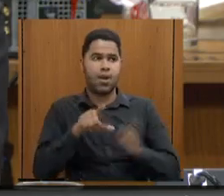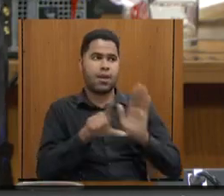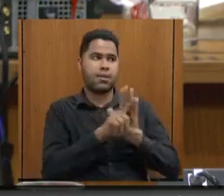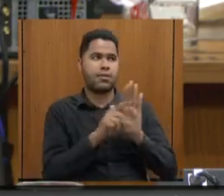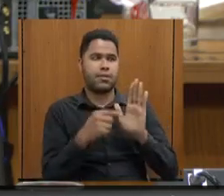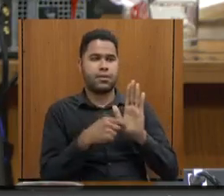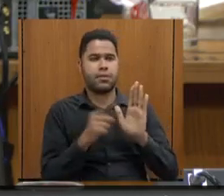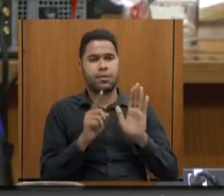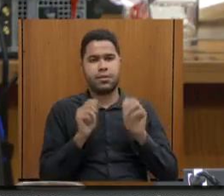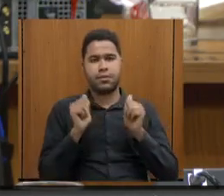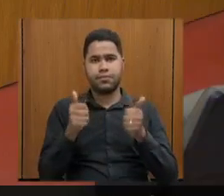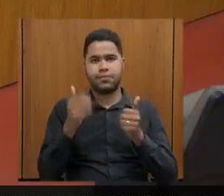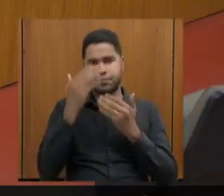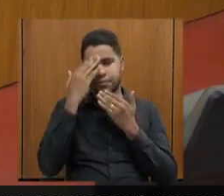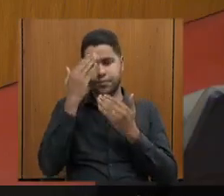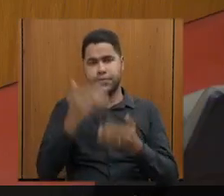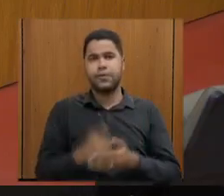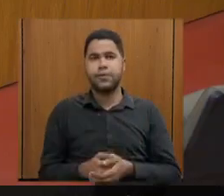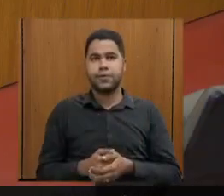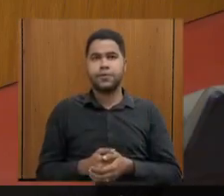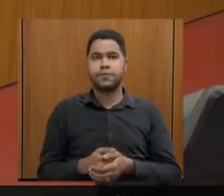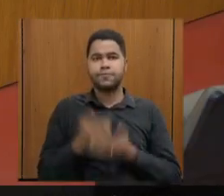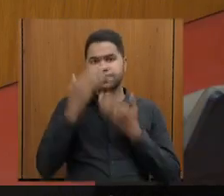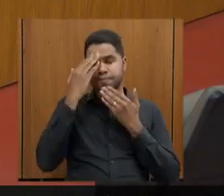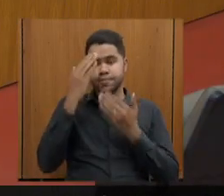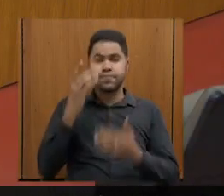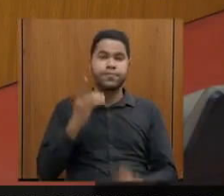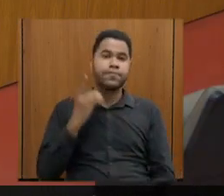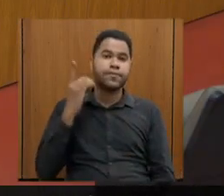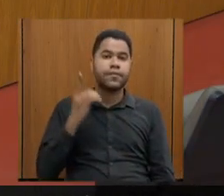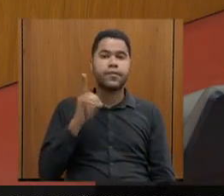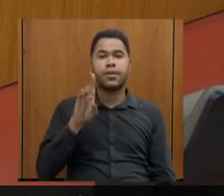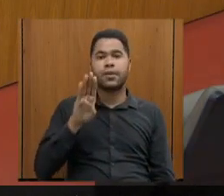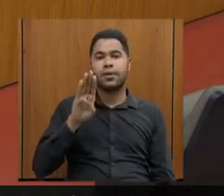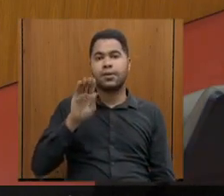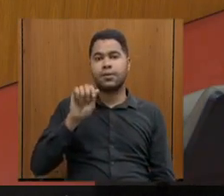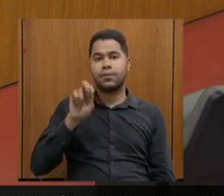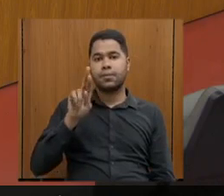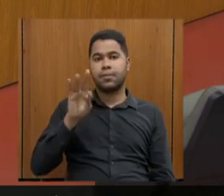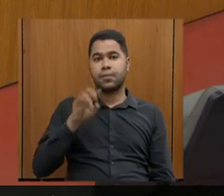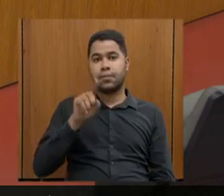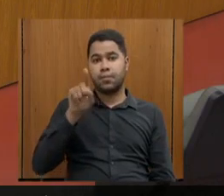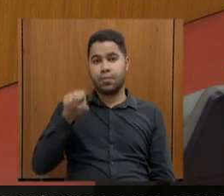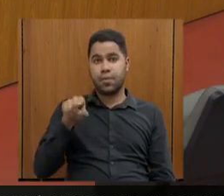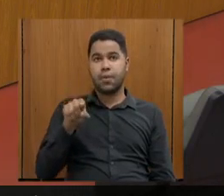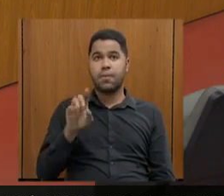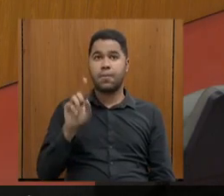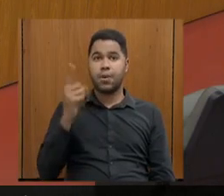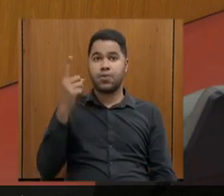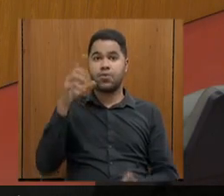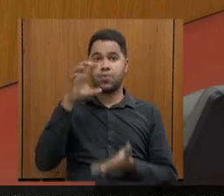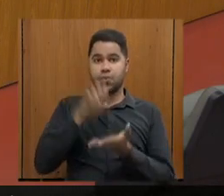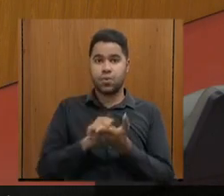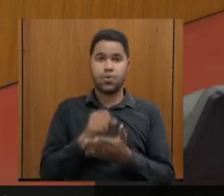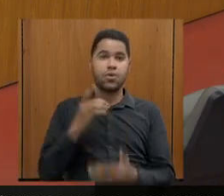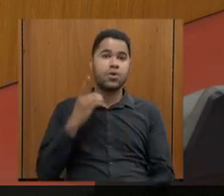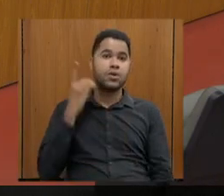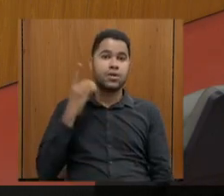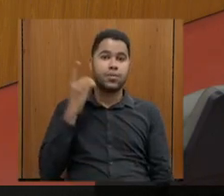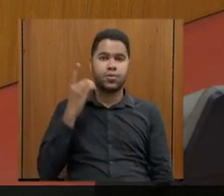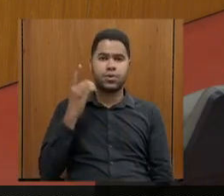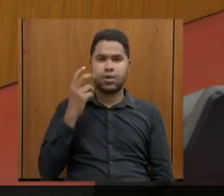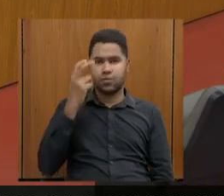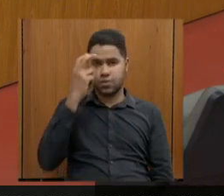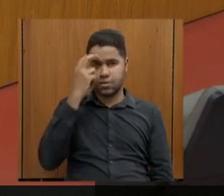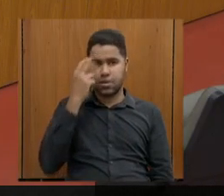da Obrigado agradecemos ao Deputado barthole e tem mais um inscrito que o deputado Zé